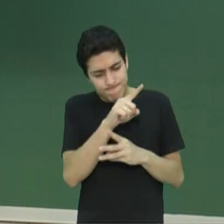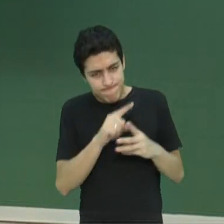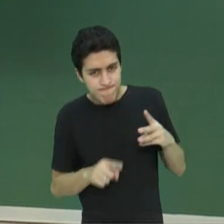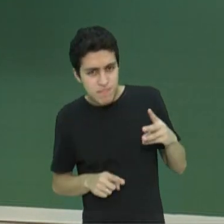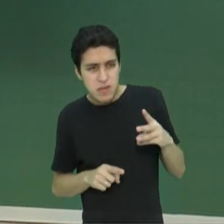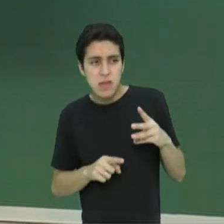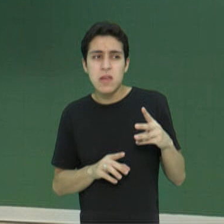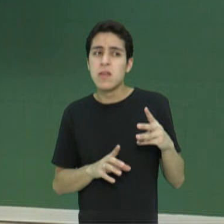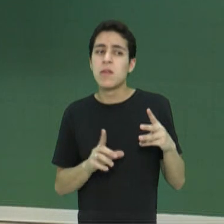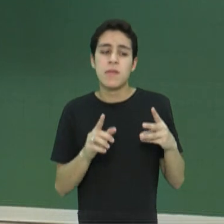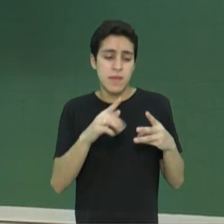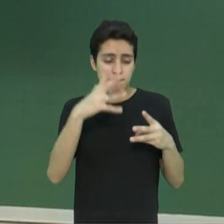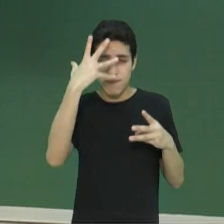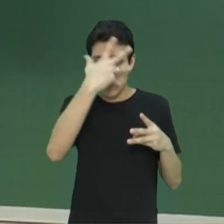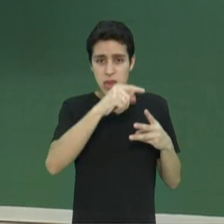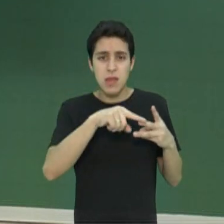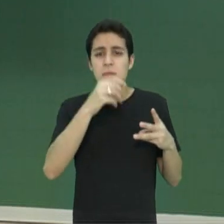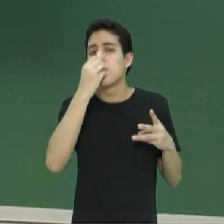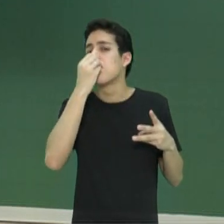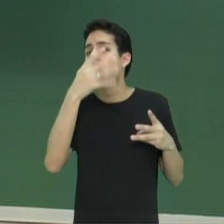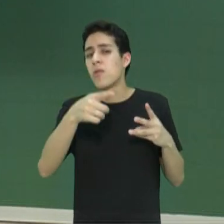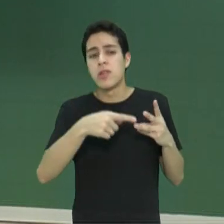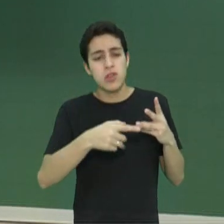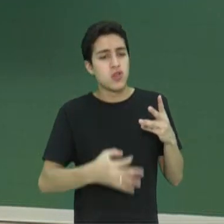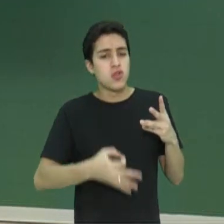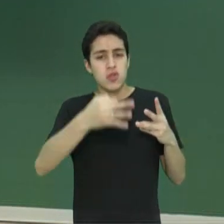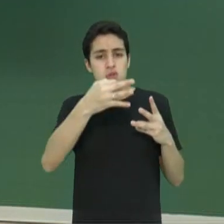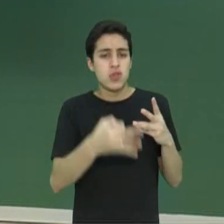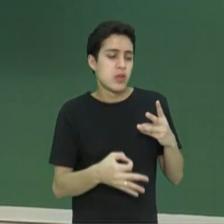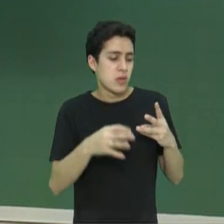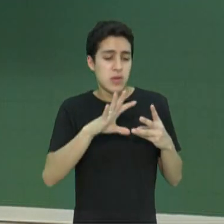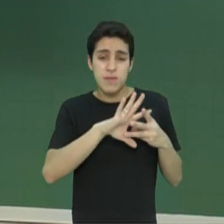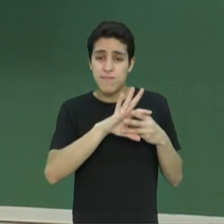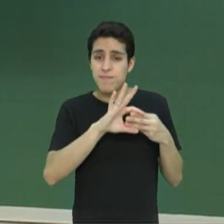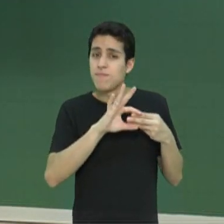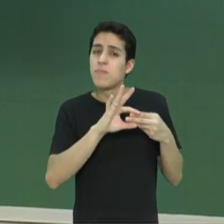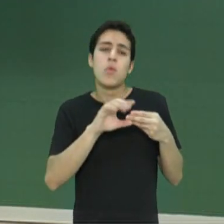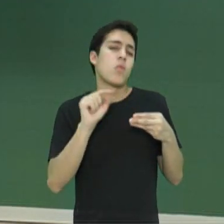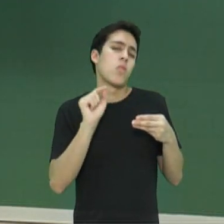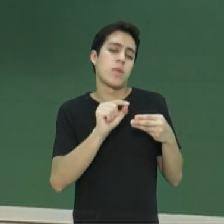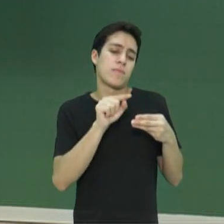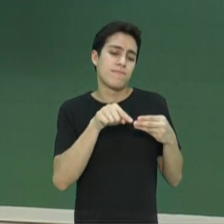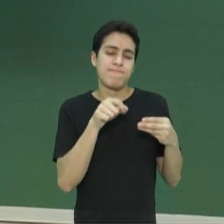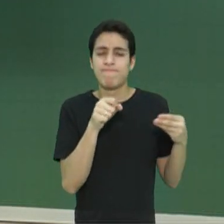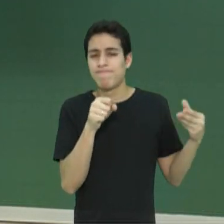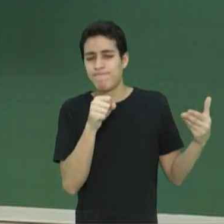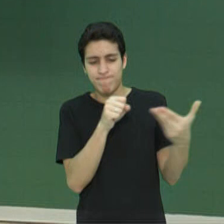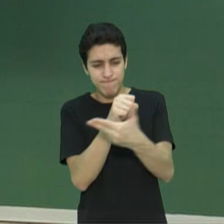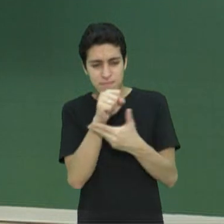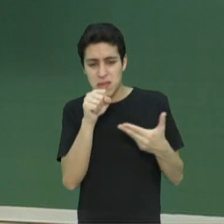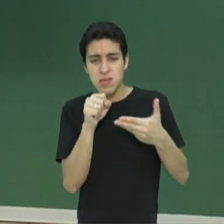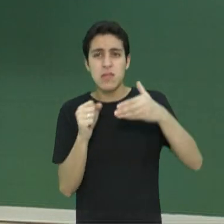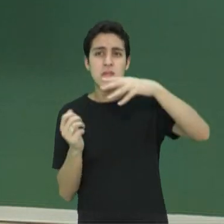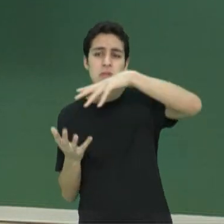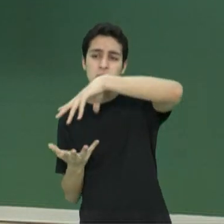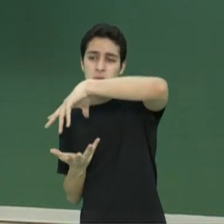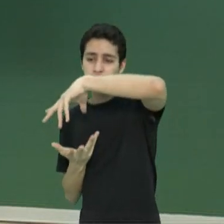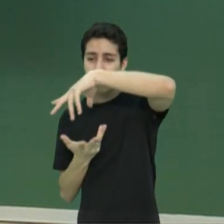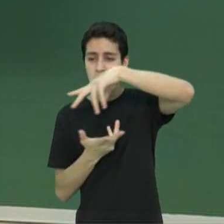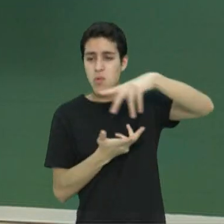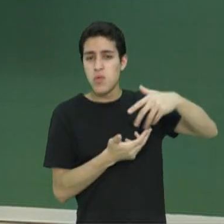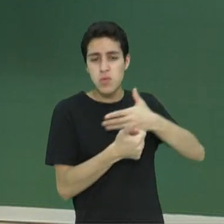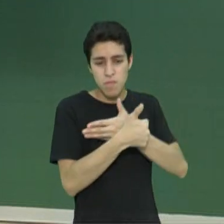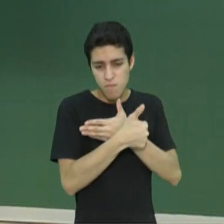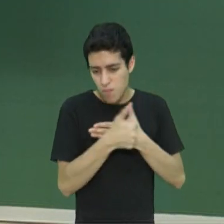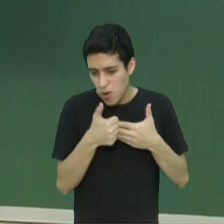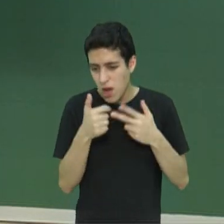elementos, beleza, bondade e justiça, que são o fundamento de todo o nosso mundo